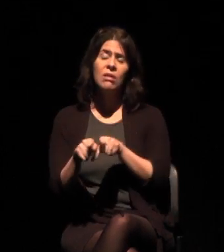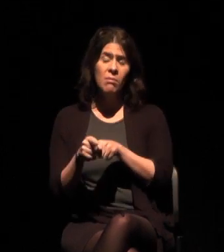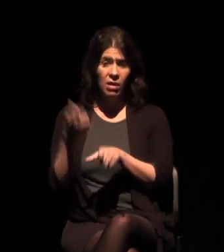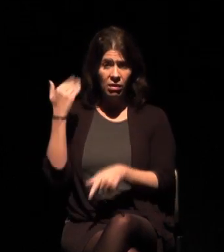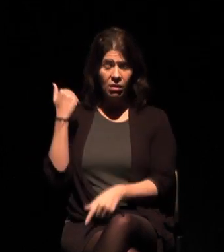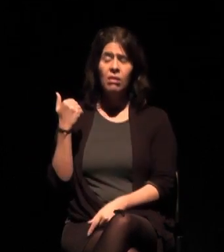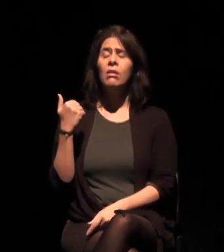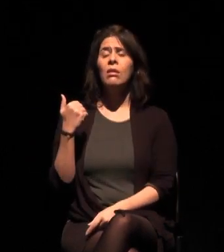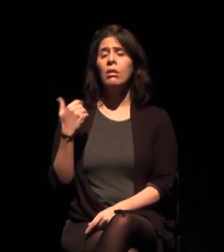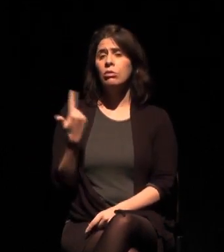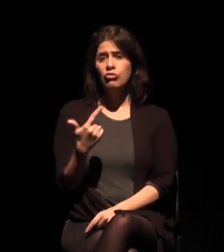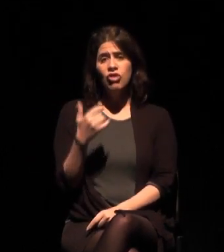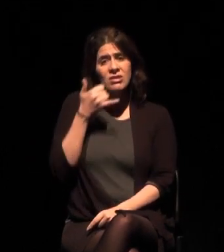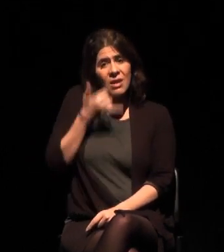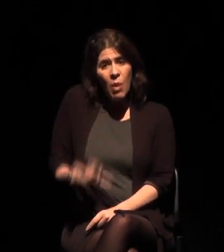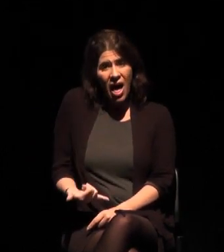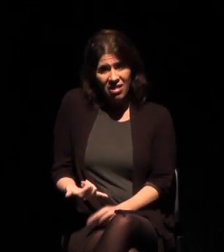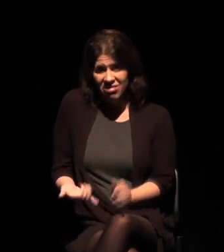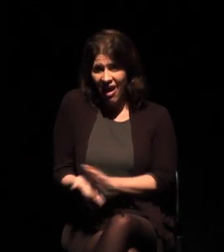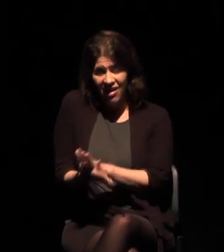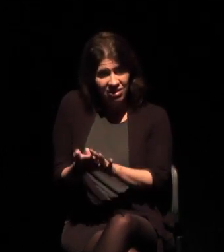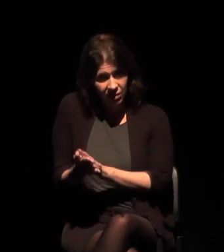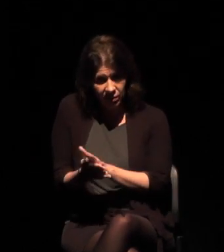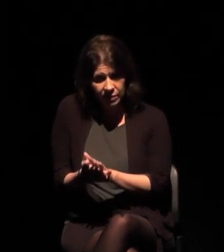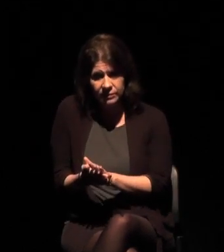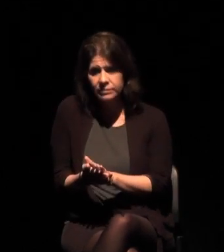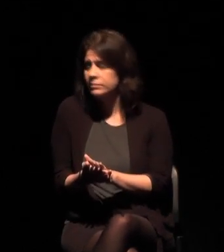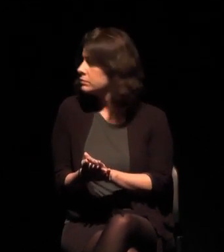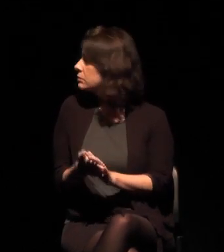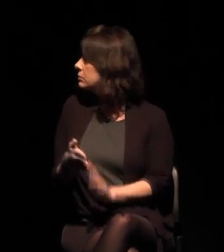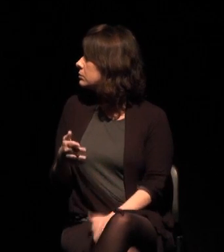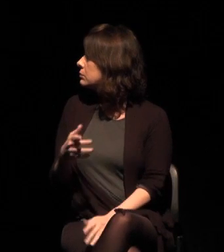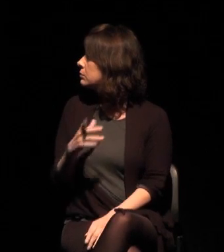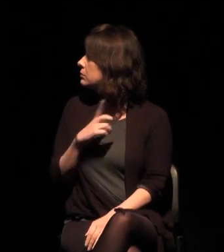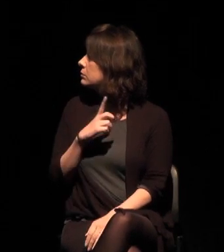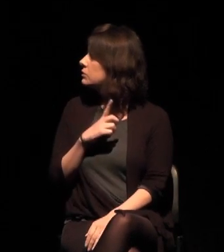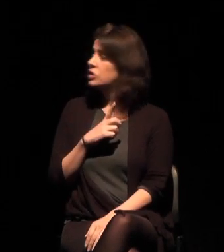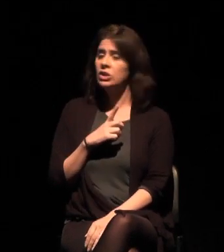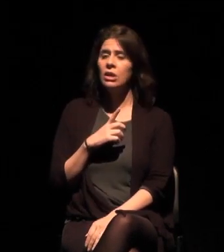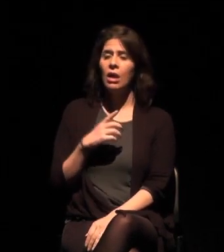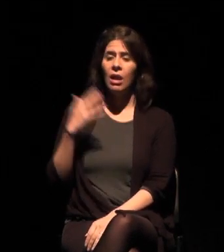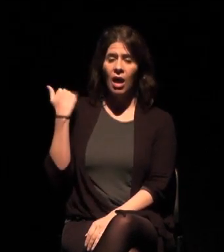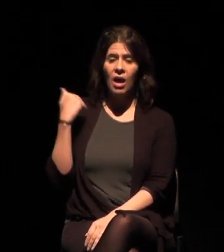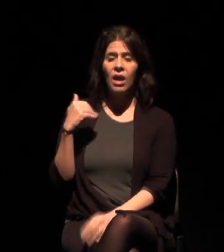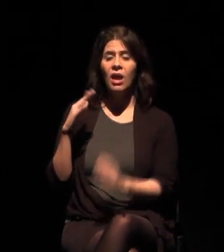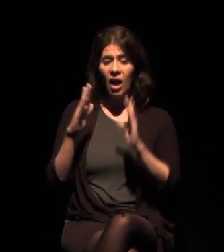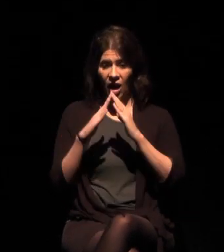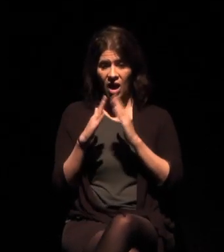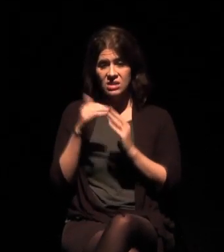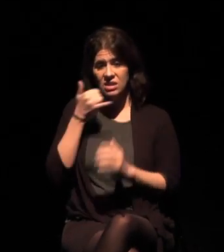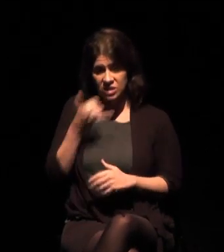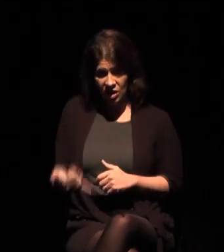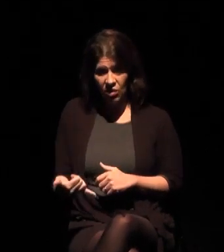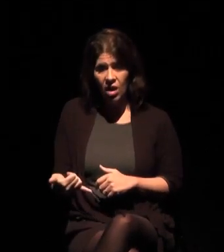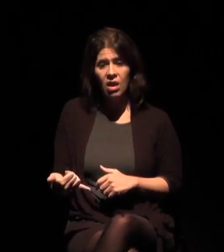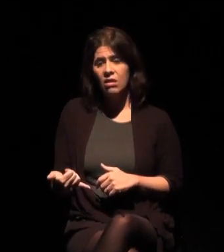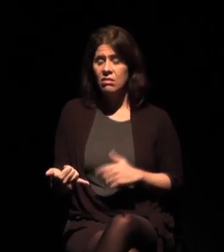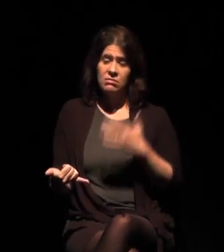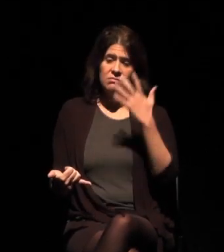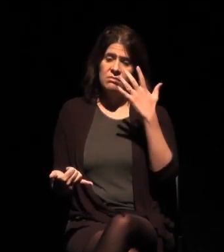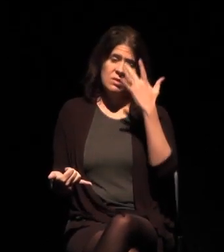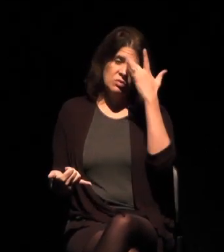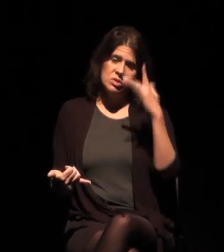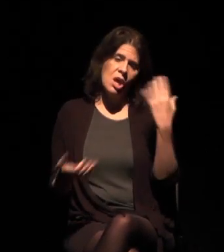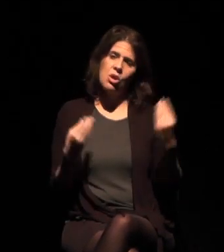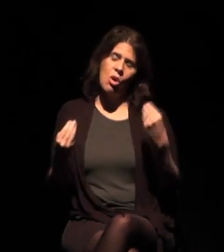nenhum de nós se calhar até estava a utilizar direi eu que é pra lá em casa os telemóveis que eu acho que já não sei usar estão de